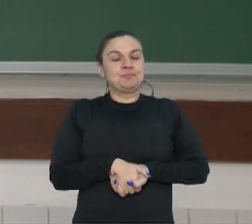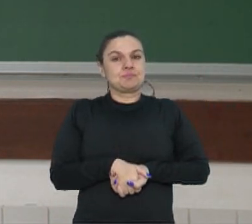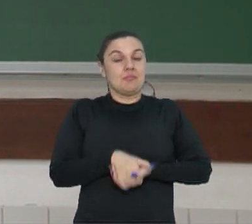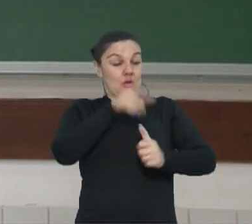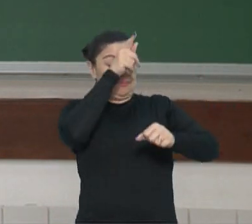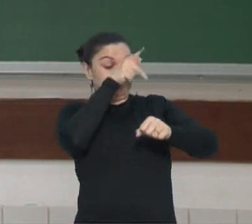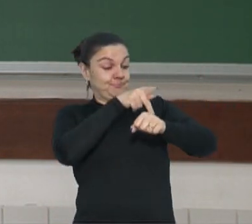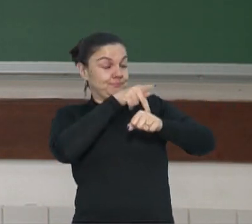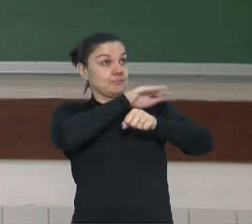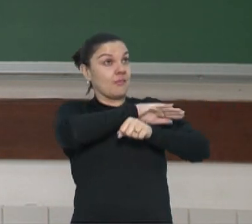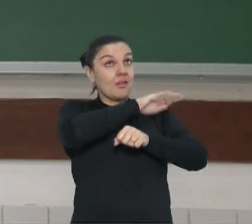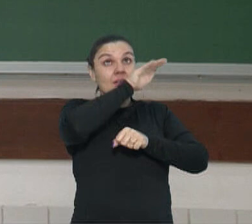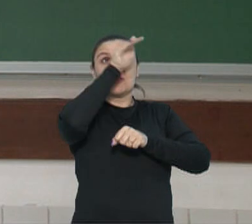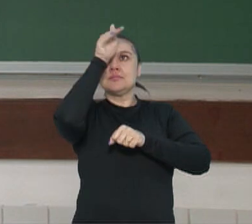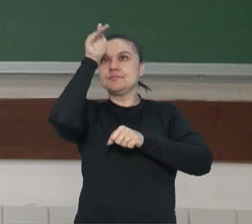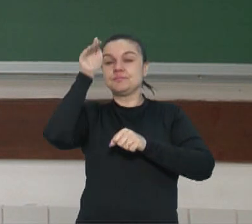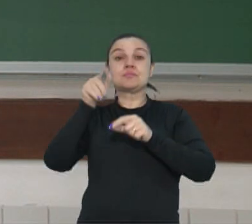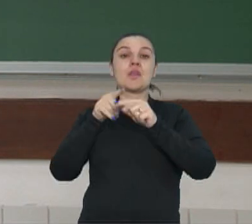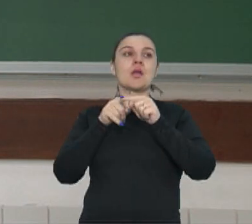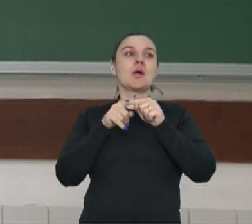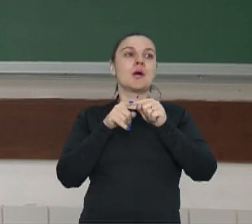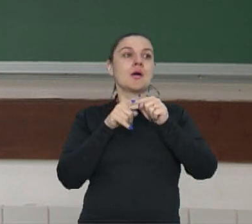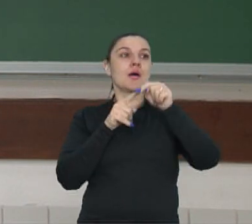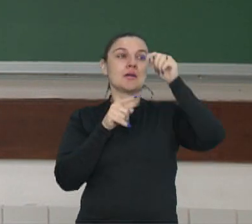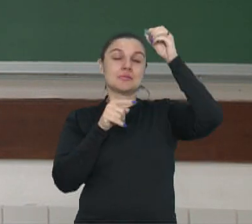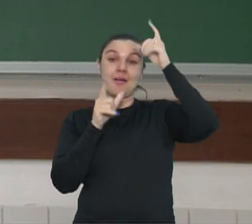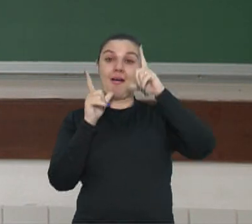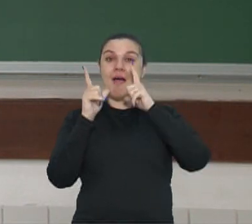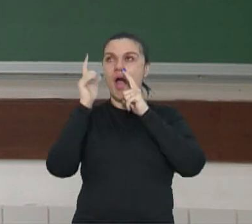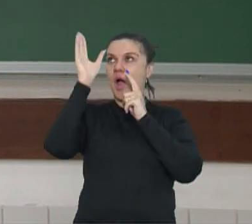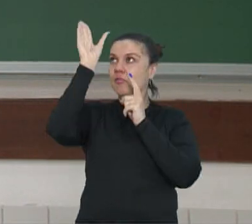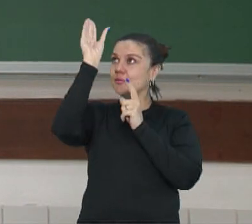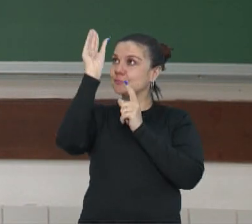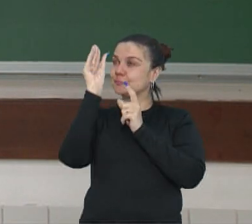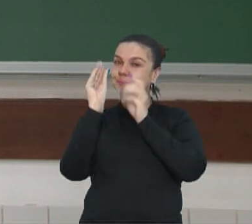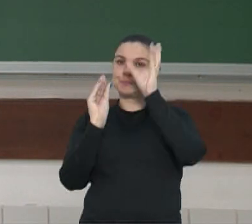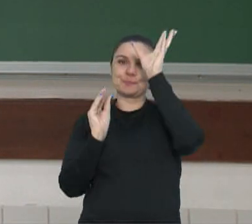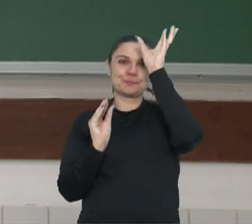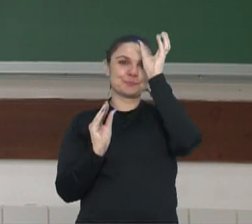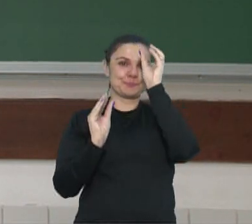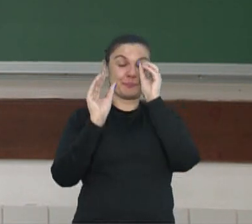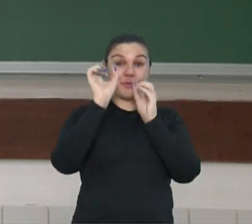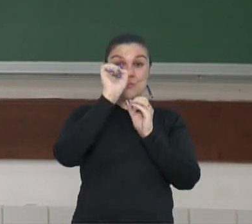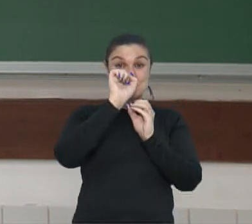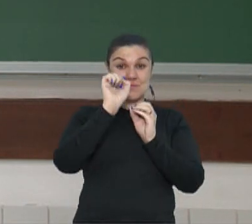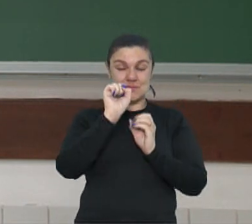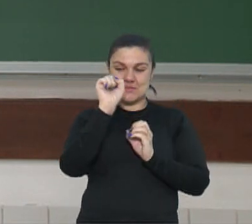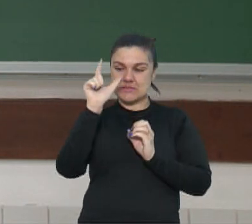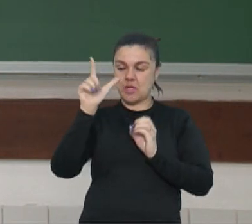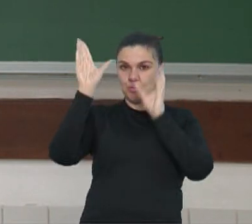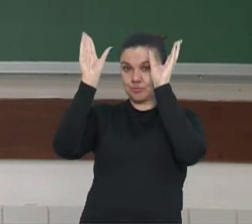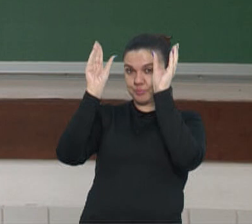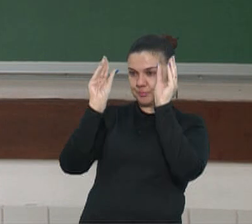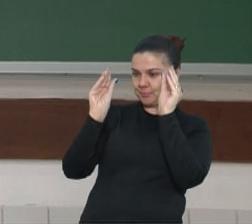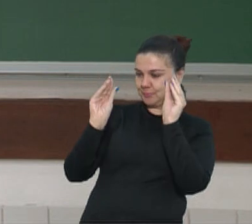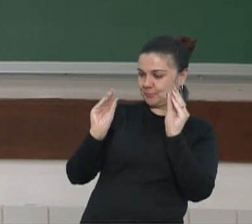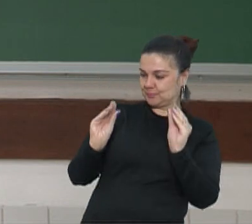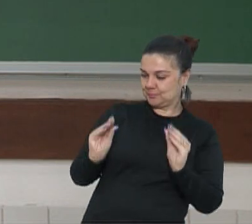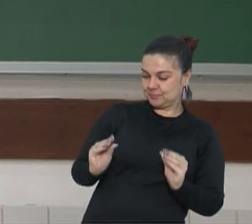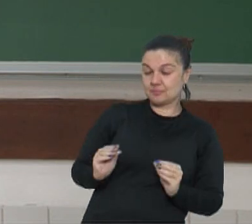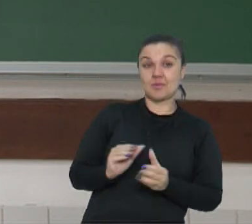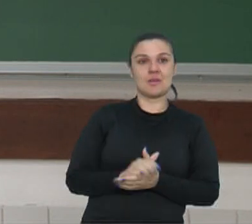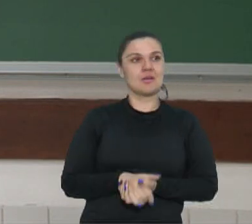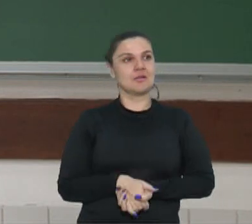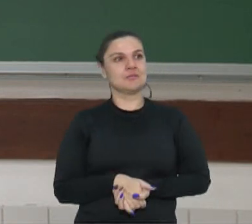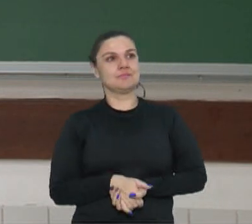rocha grande em volta. Porém, ainda tem os espaços onde a água vem trazendo os sais da superfície até dentro da caverna. E aí esses